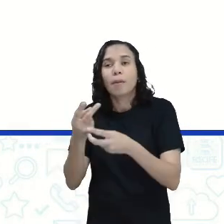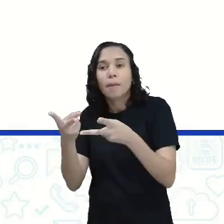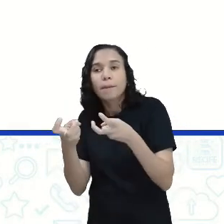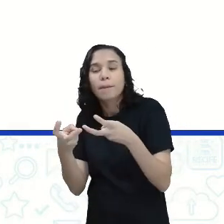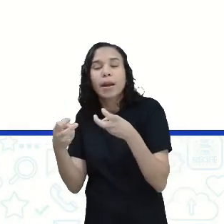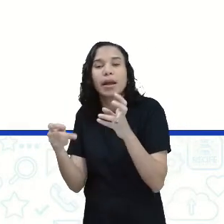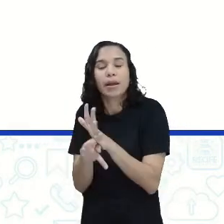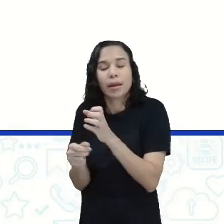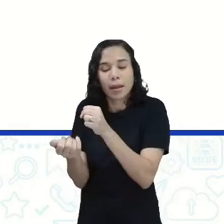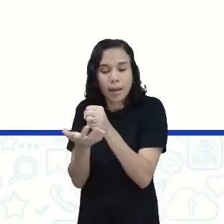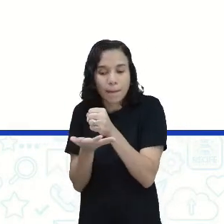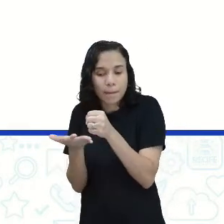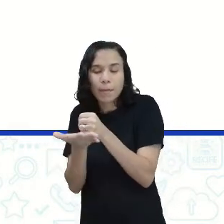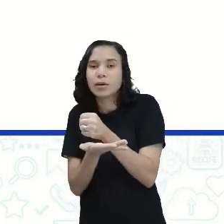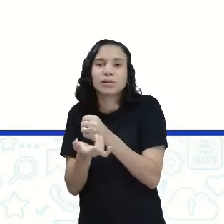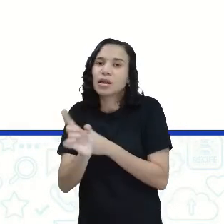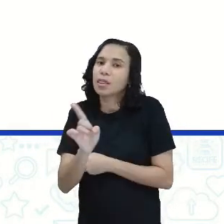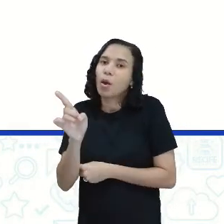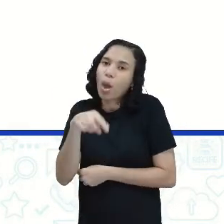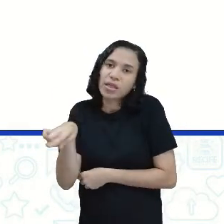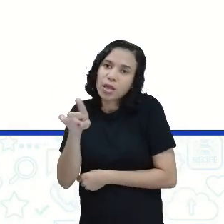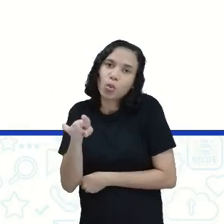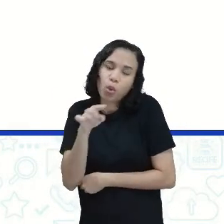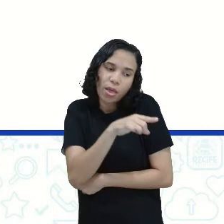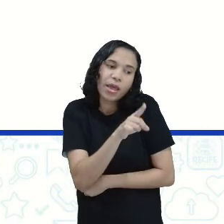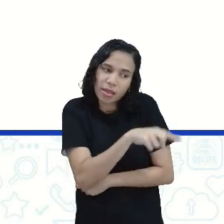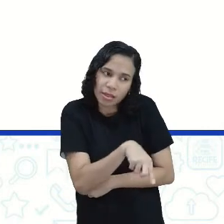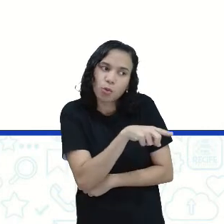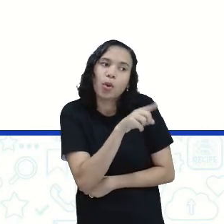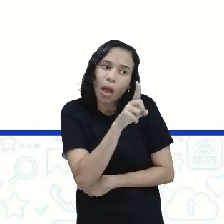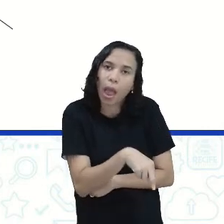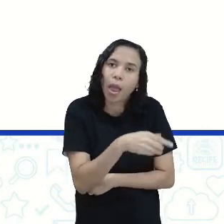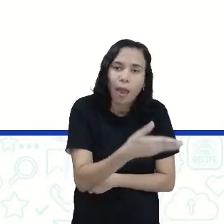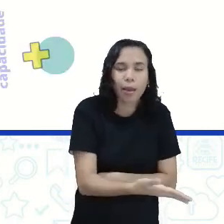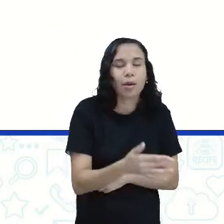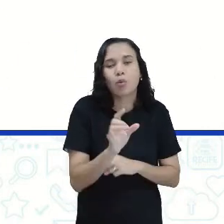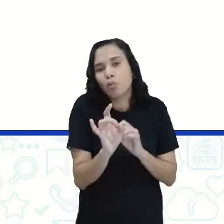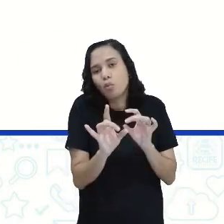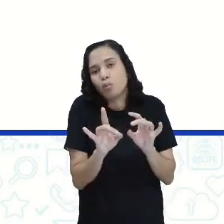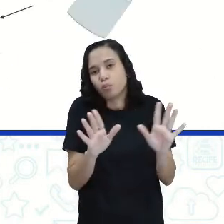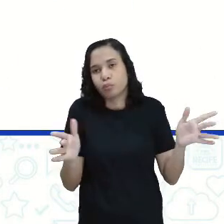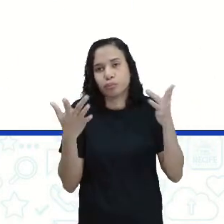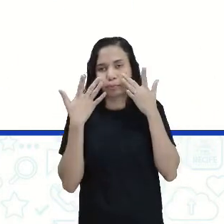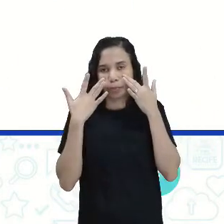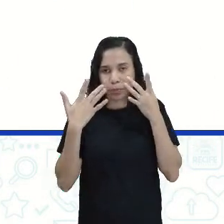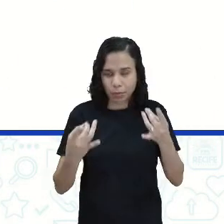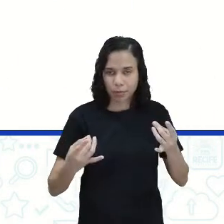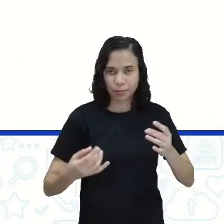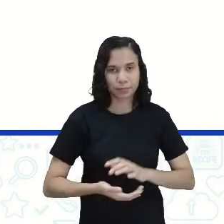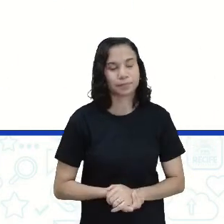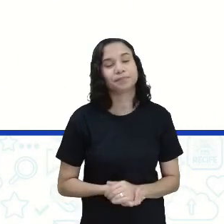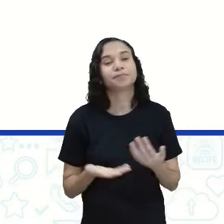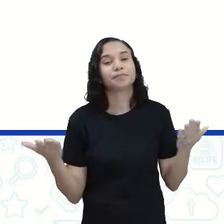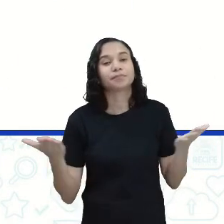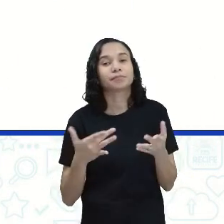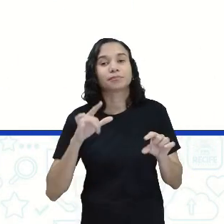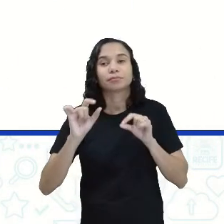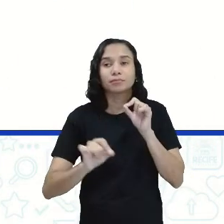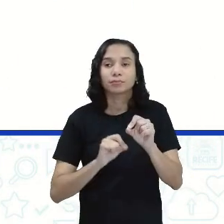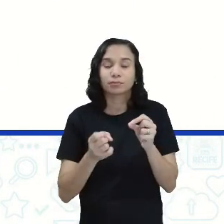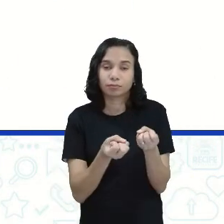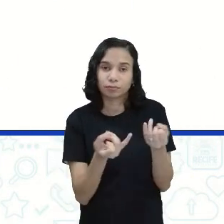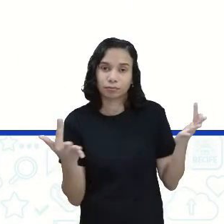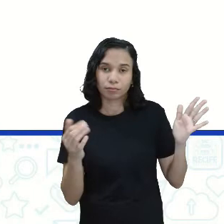prisma em si, a base, ele não é círculo, e o cilindro, a base é circular. Só se ligar nisso. E aí, ó, o volume